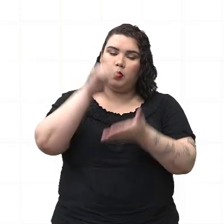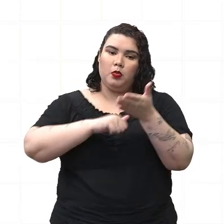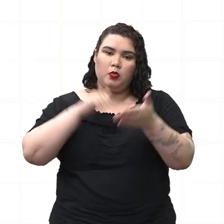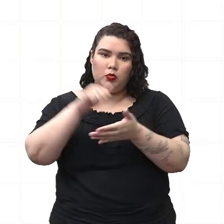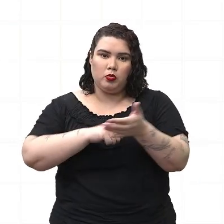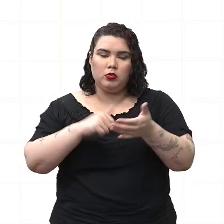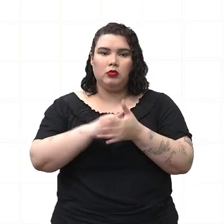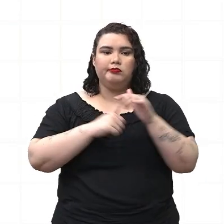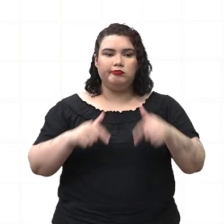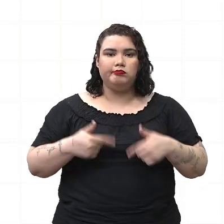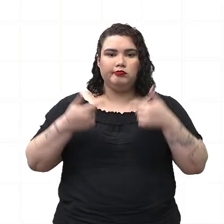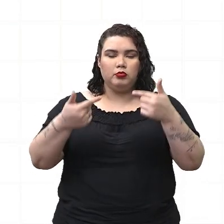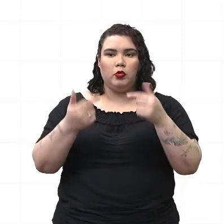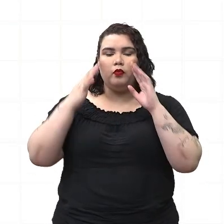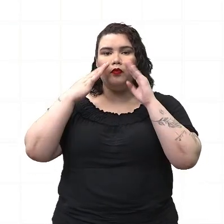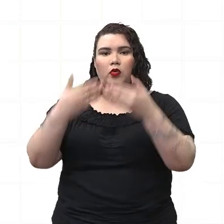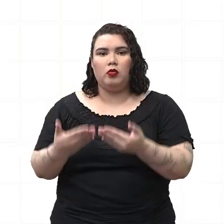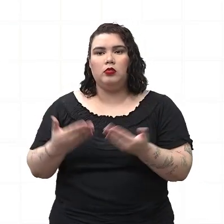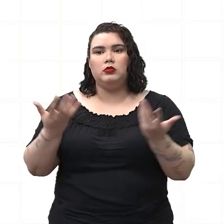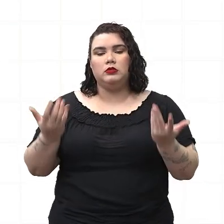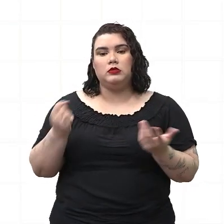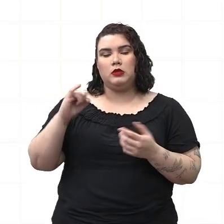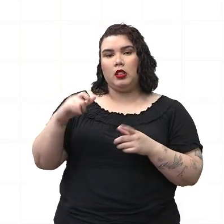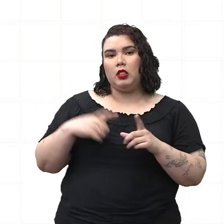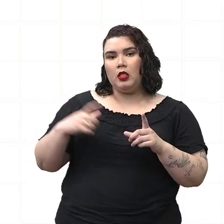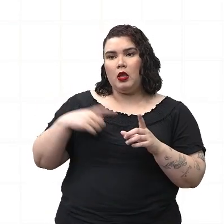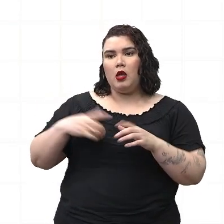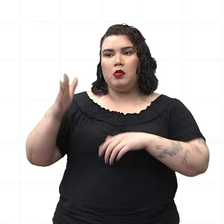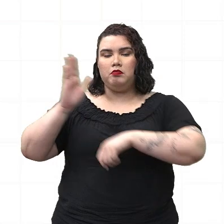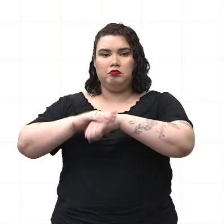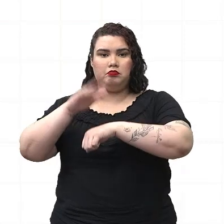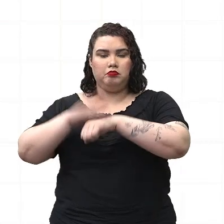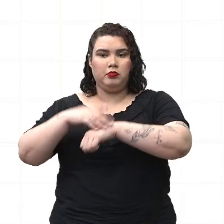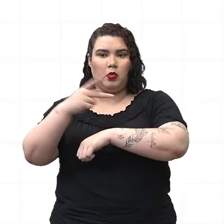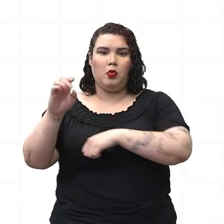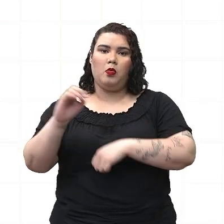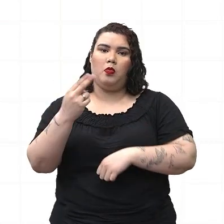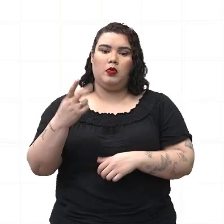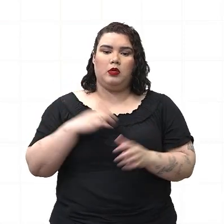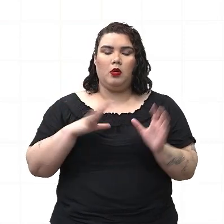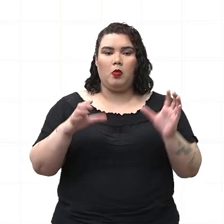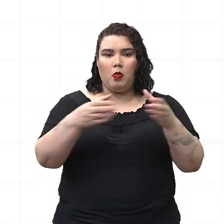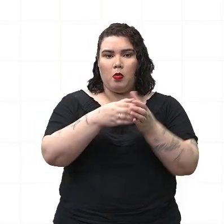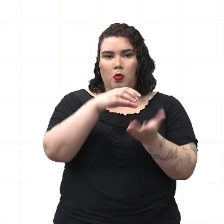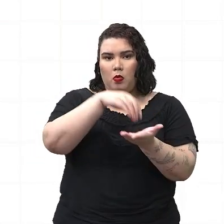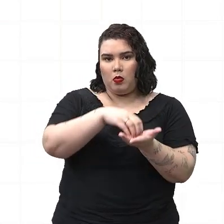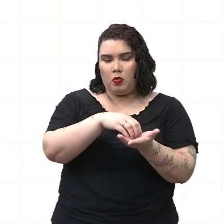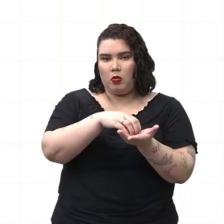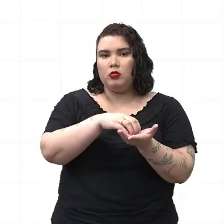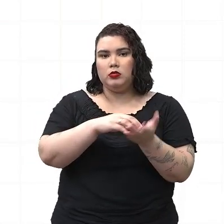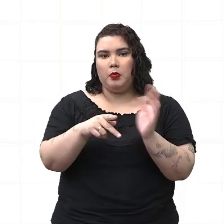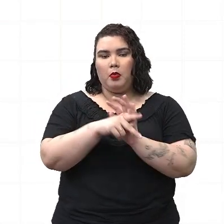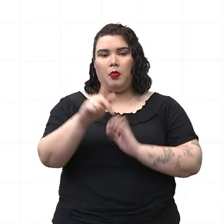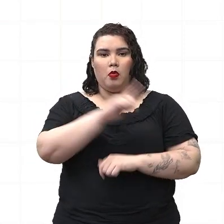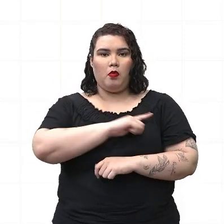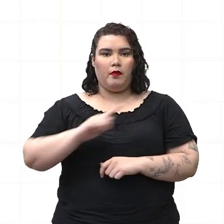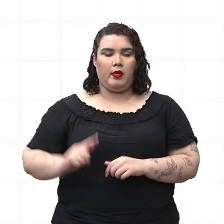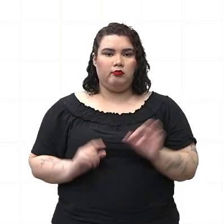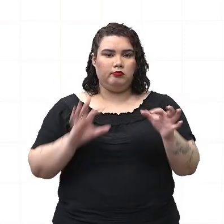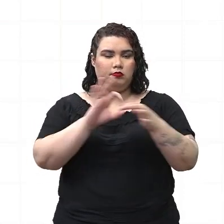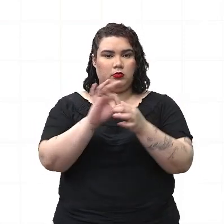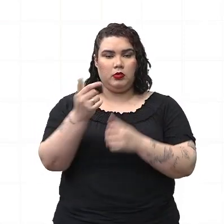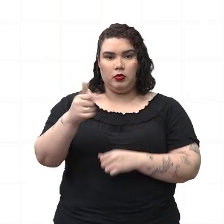determinada causa, seja de maneira independente ou a partir de organizações não governamentais. A gente vai